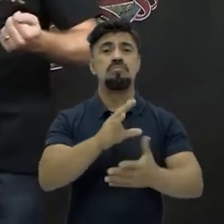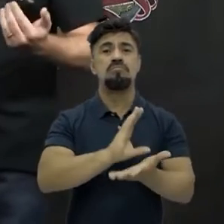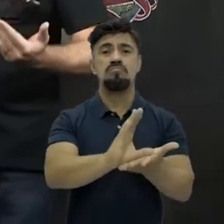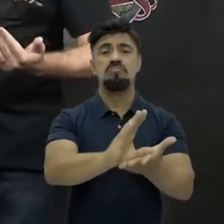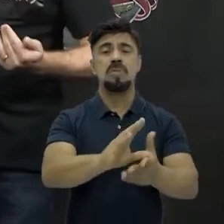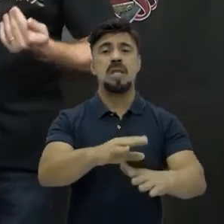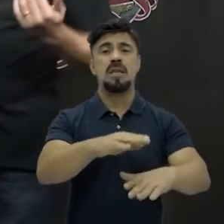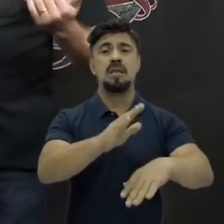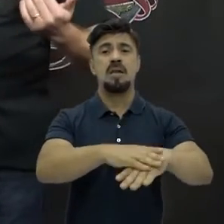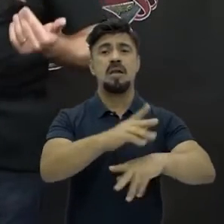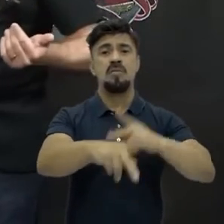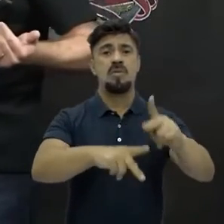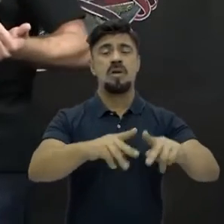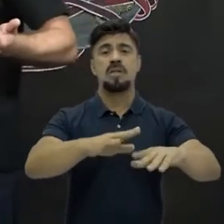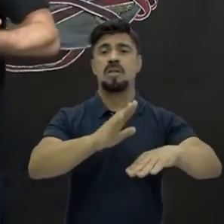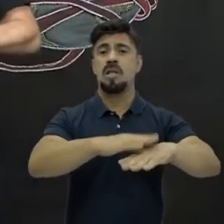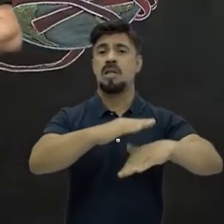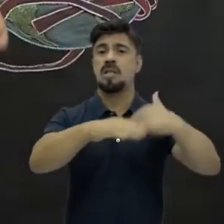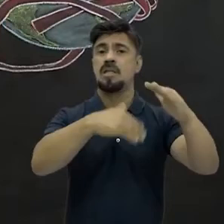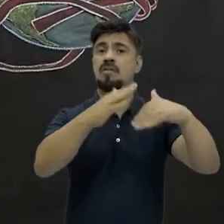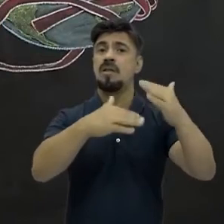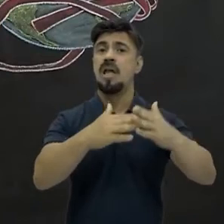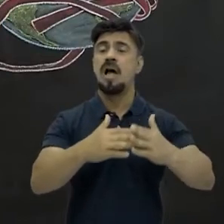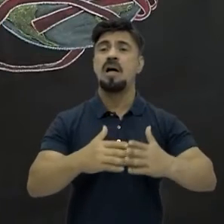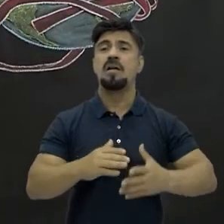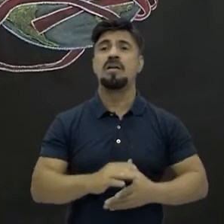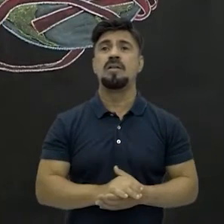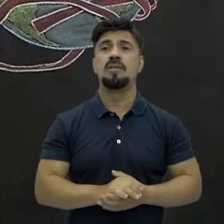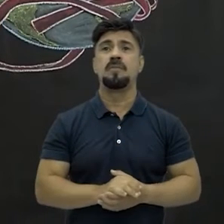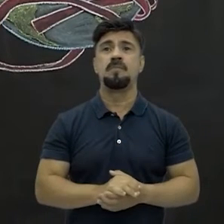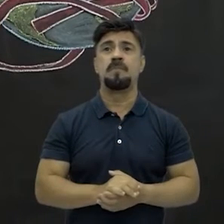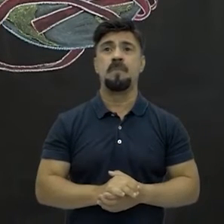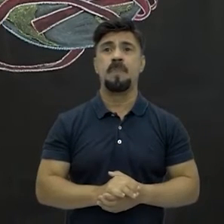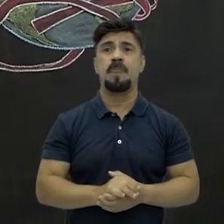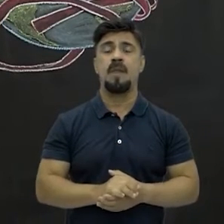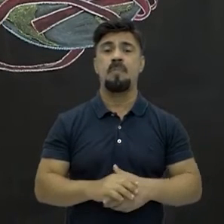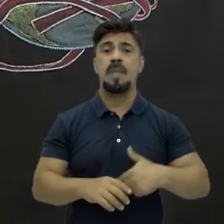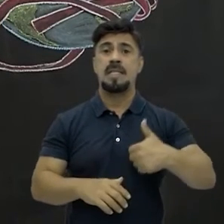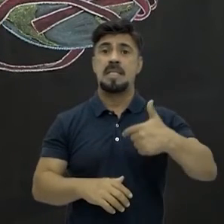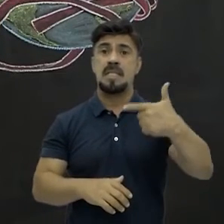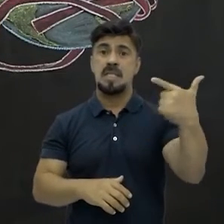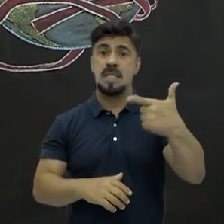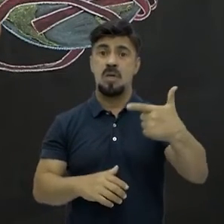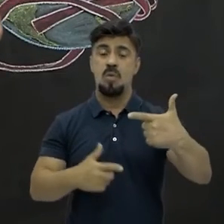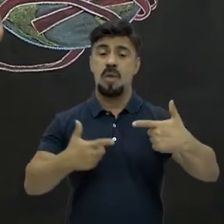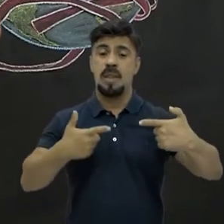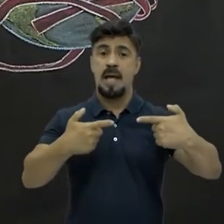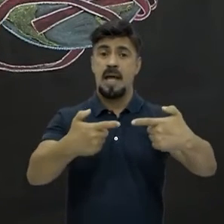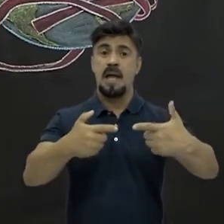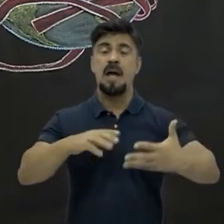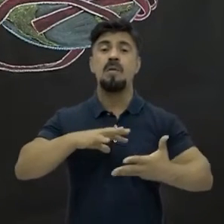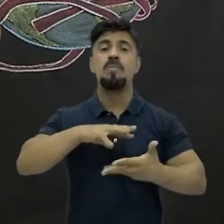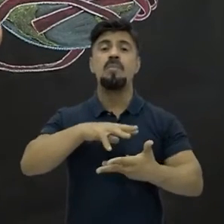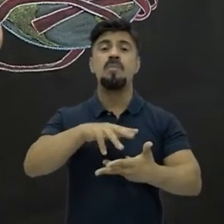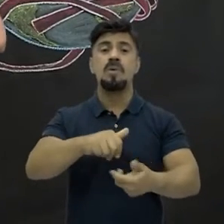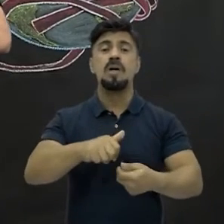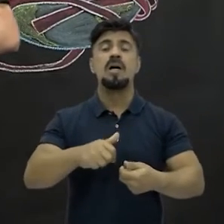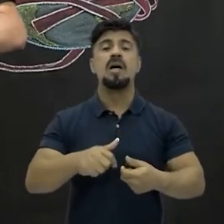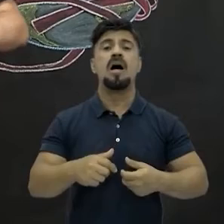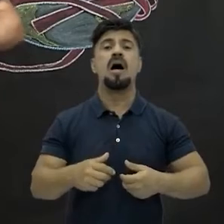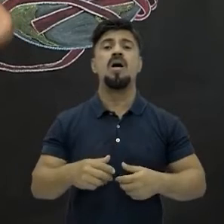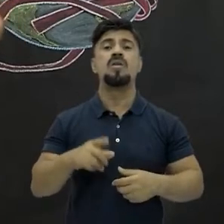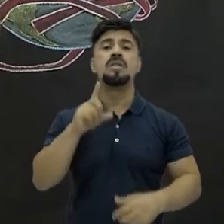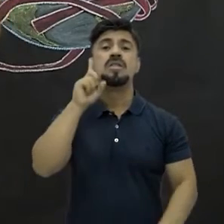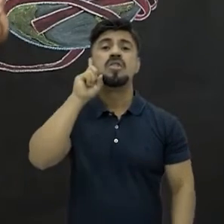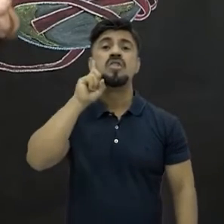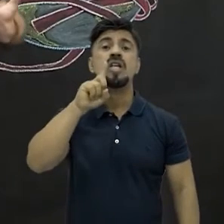E ele só gerou todo esse desenvolvimento quando chega aqui, na Segunda Guerra Mundial, pois com isso os Estados